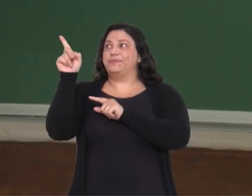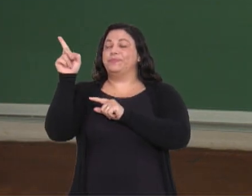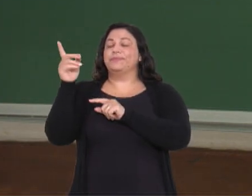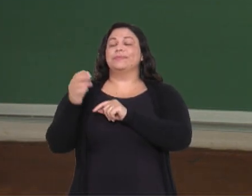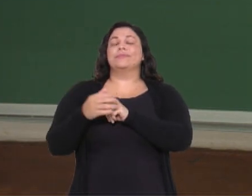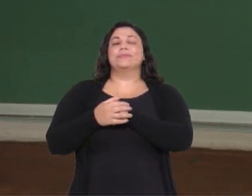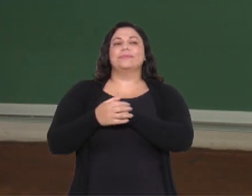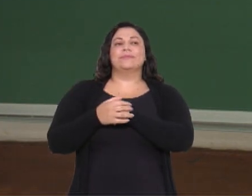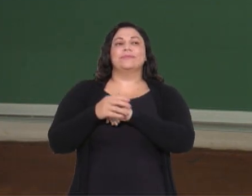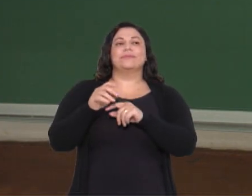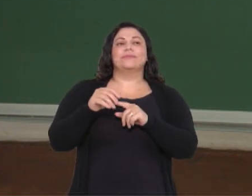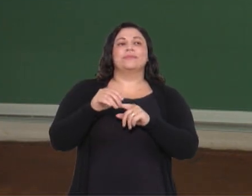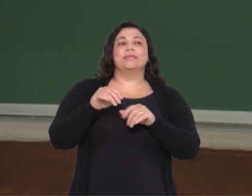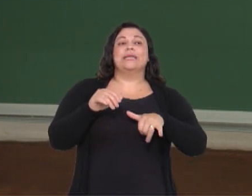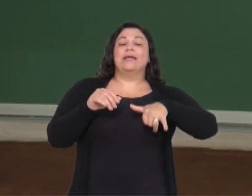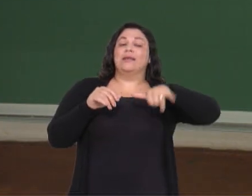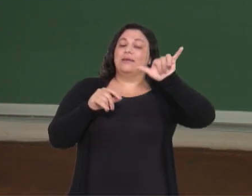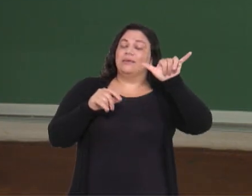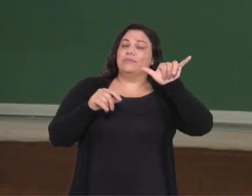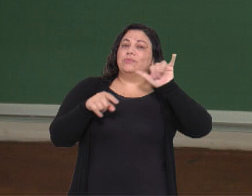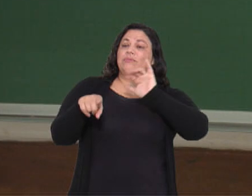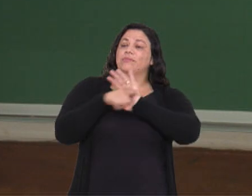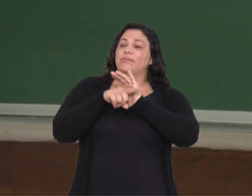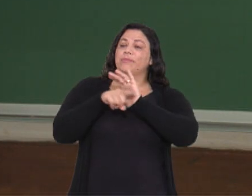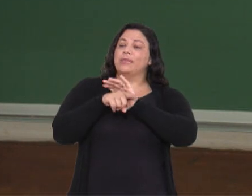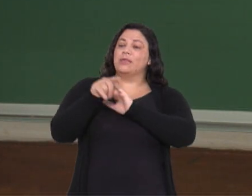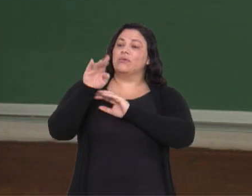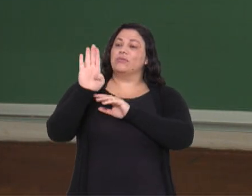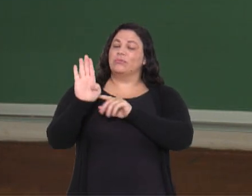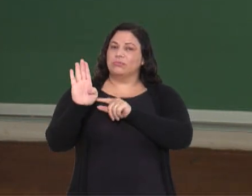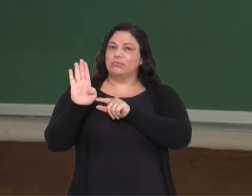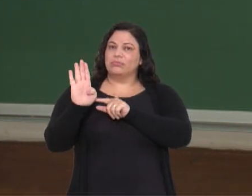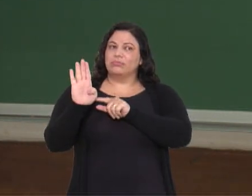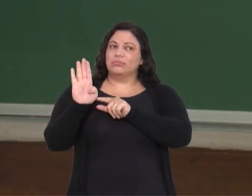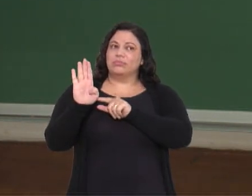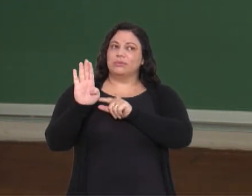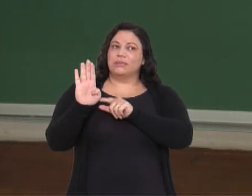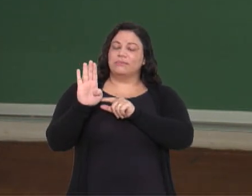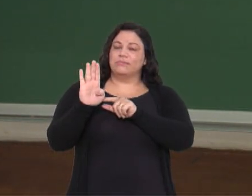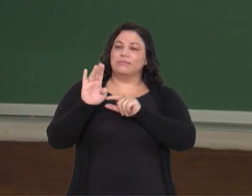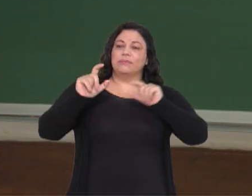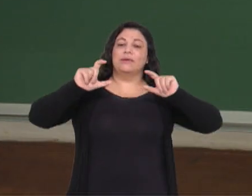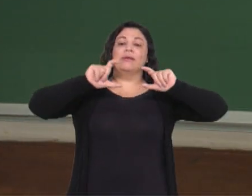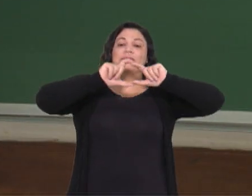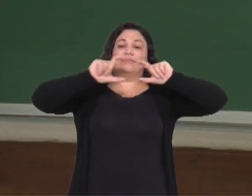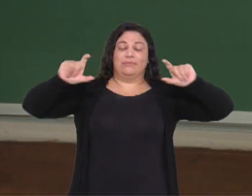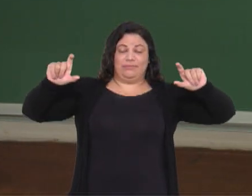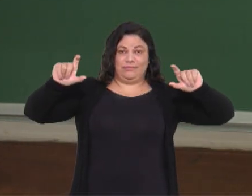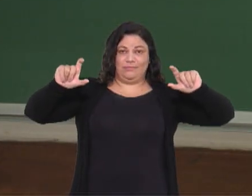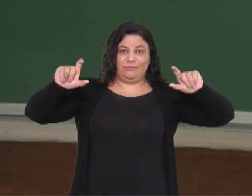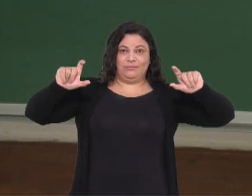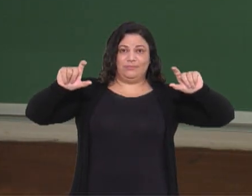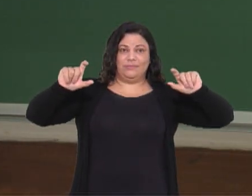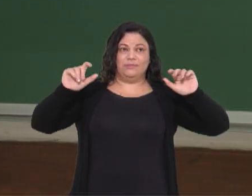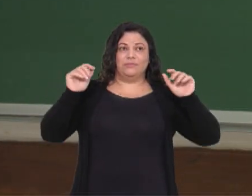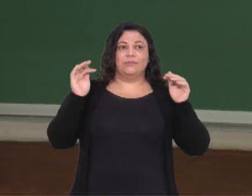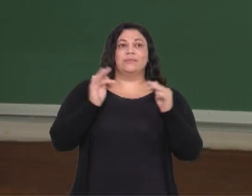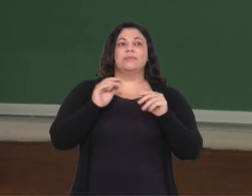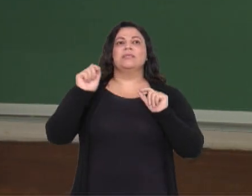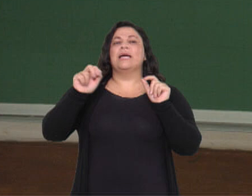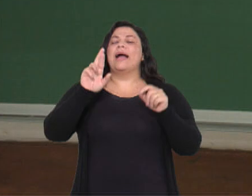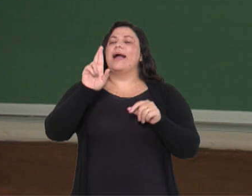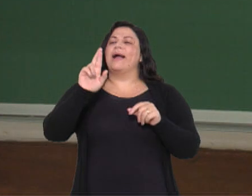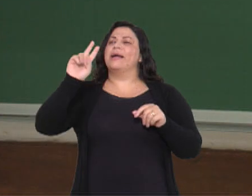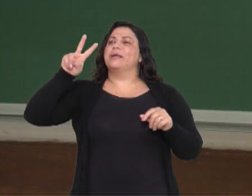aqui? Y menos B. Logo, aplicando a fórmula do Pitágoras, nós teremos que raio ao